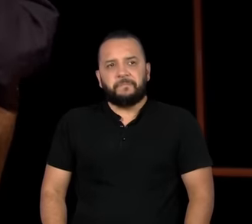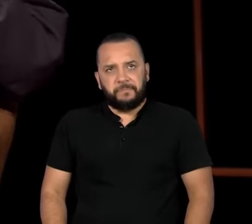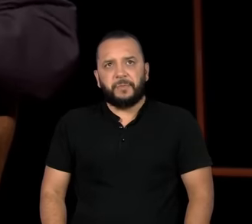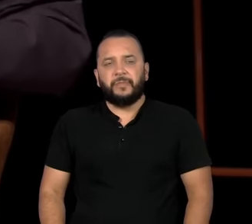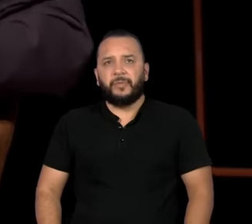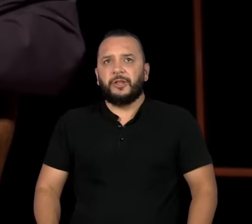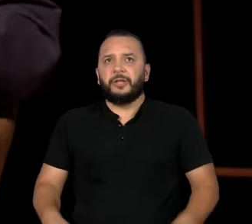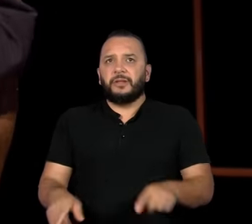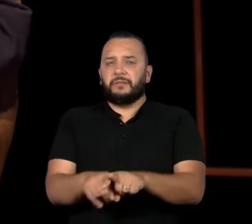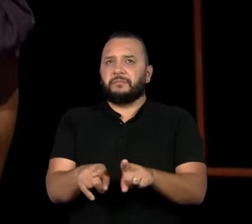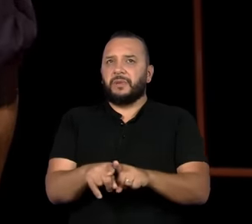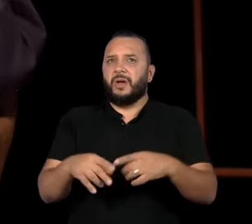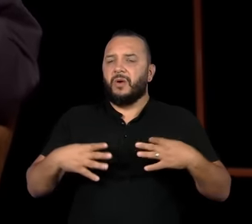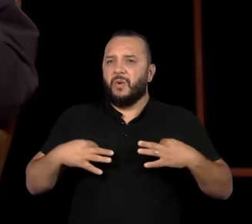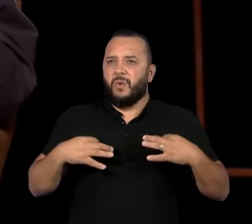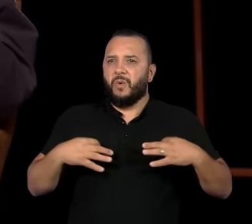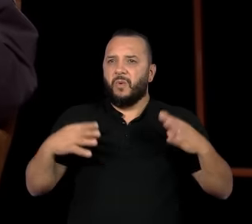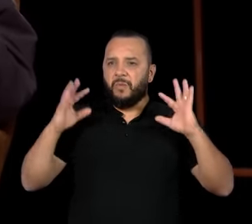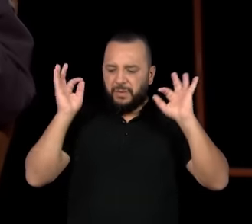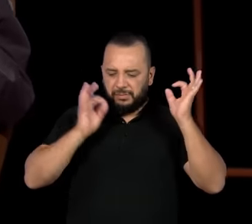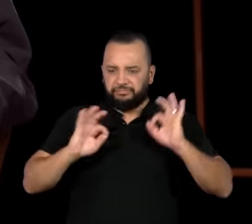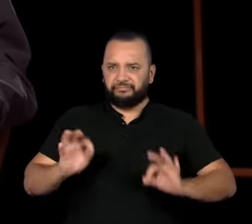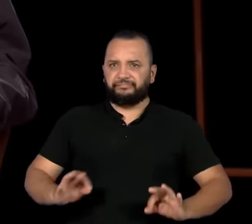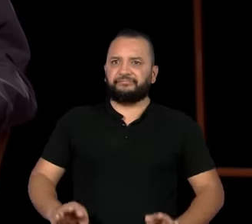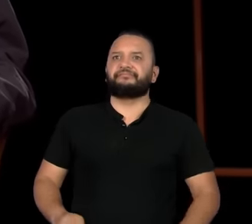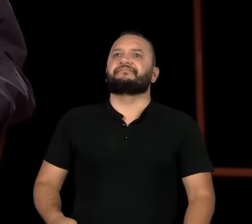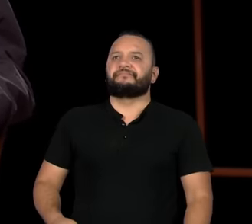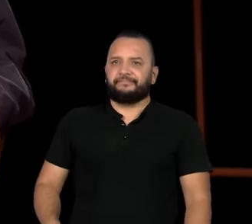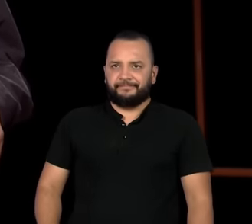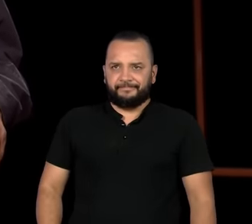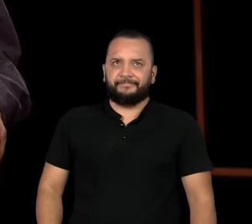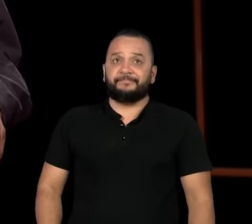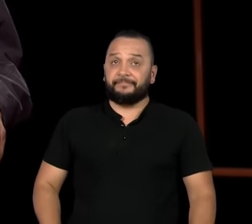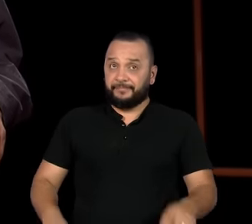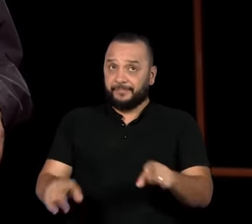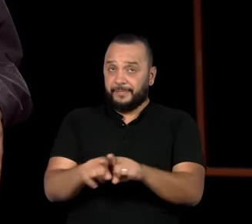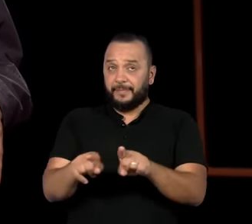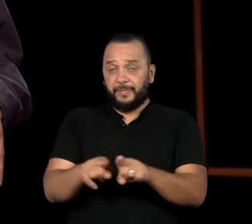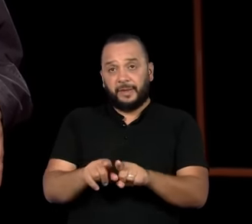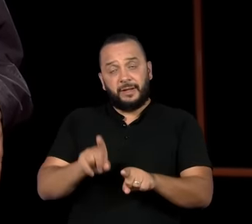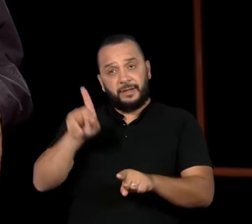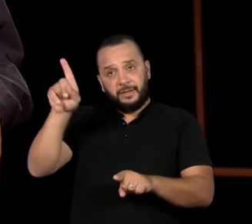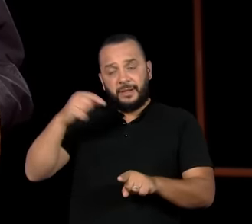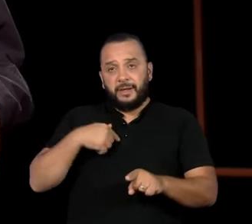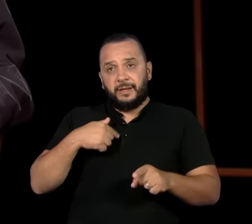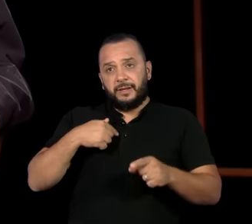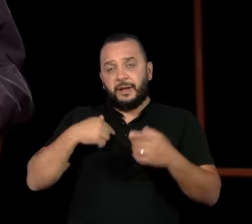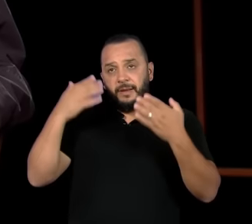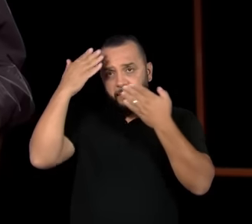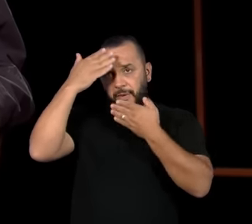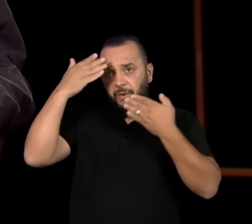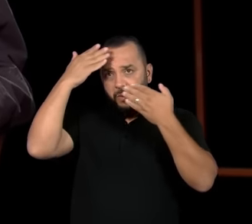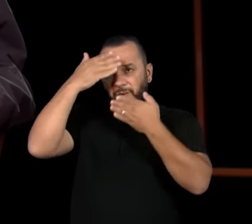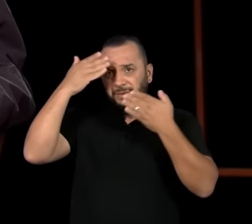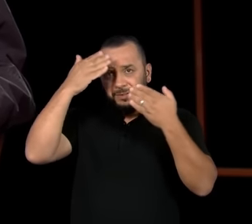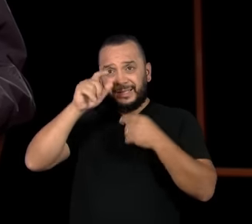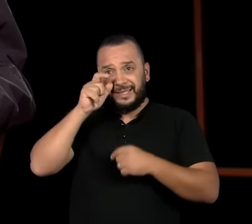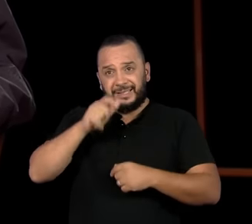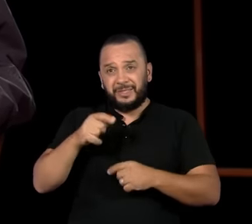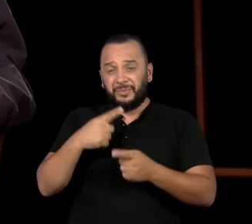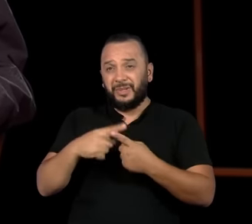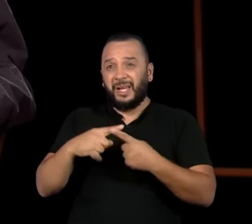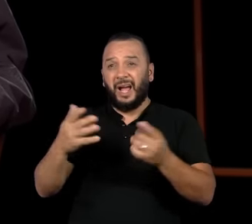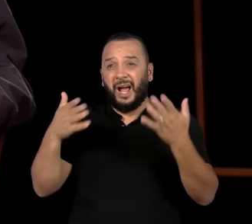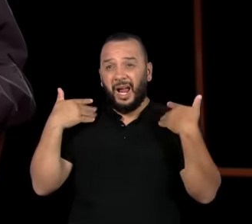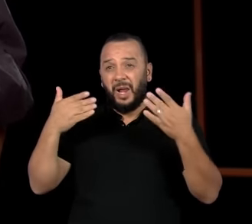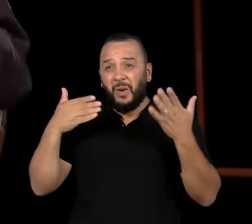E o mesmo com indumentária, inclusive lá no Marrocos foi uma coisa interessante, porque o calor era de 50